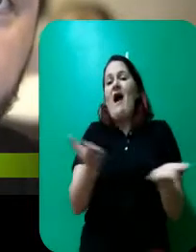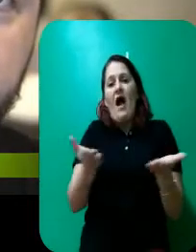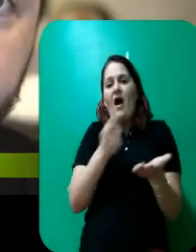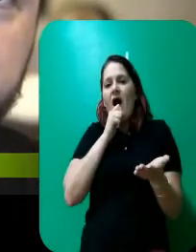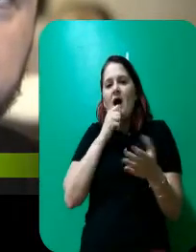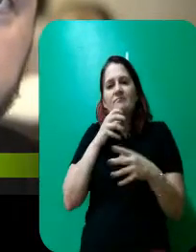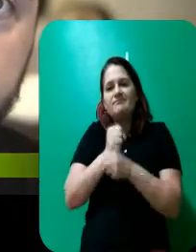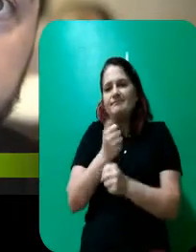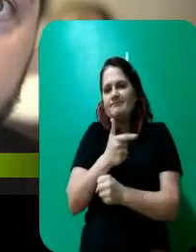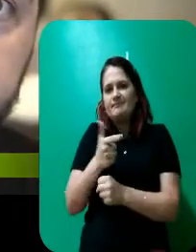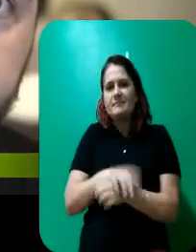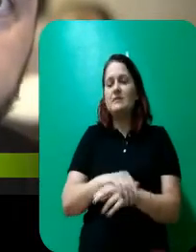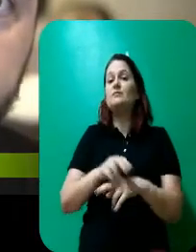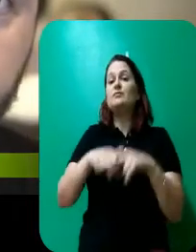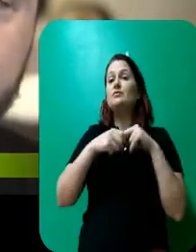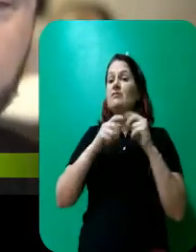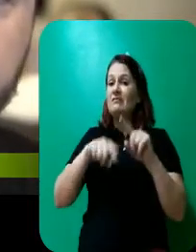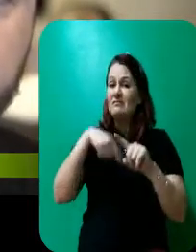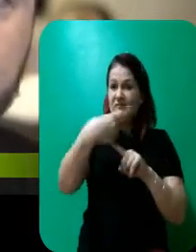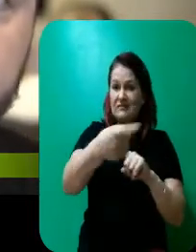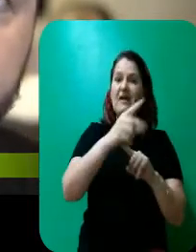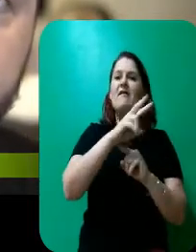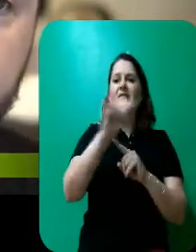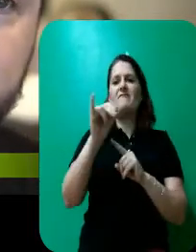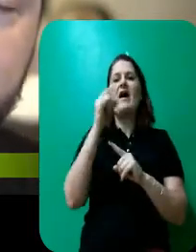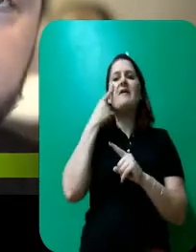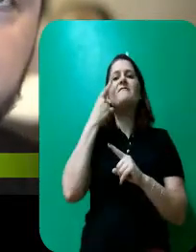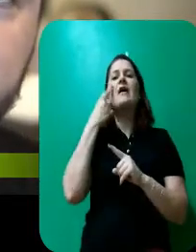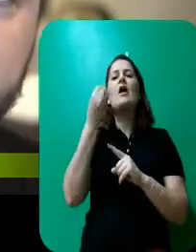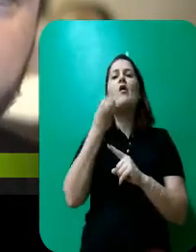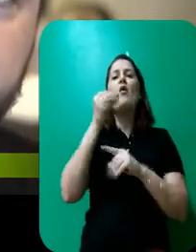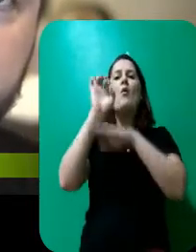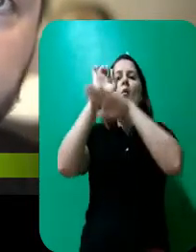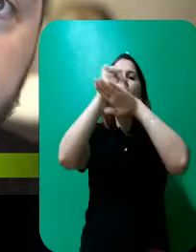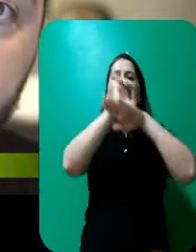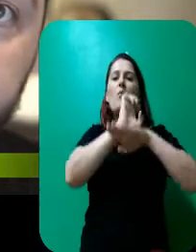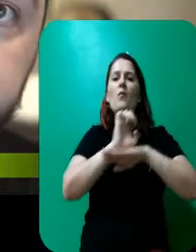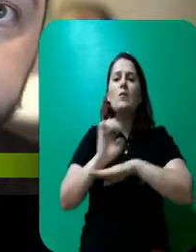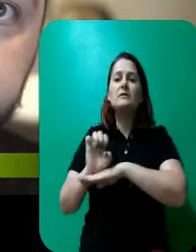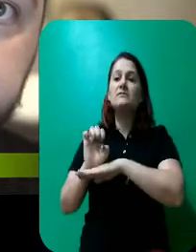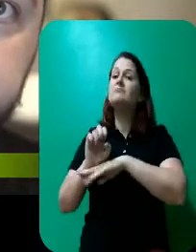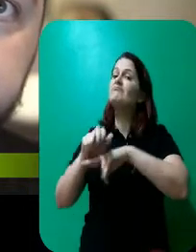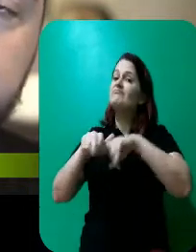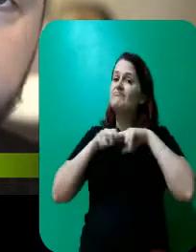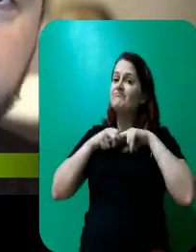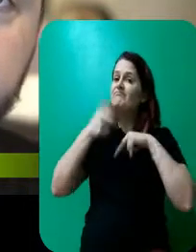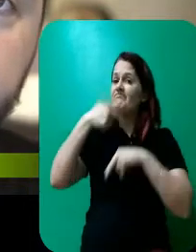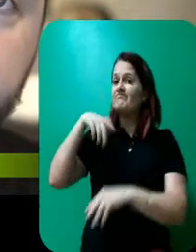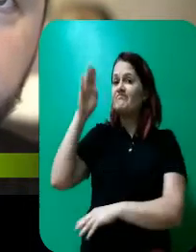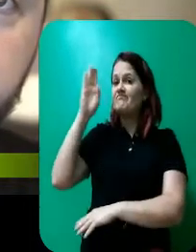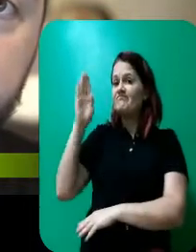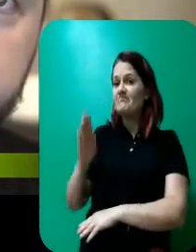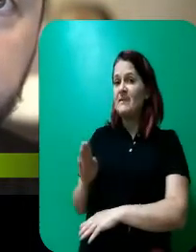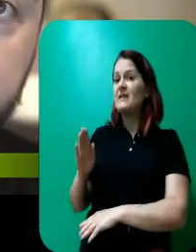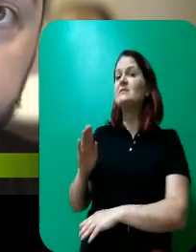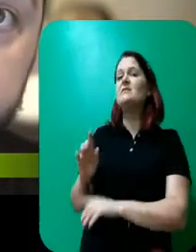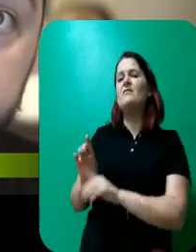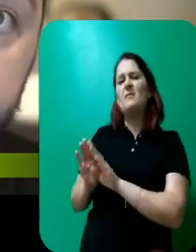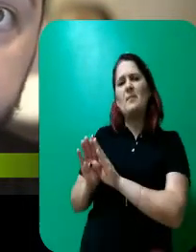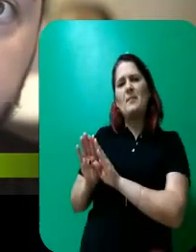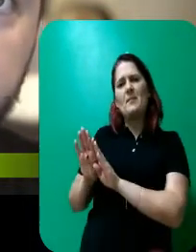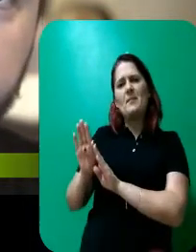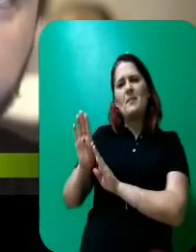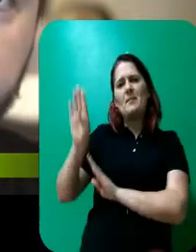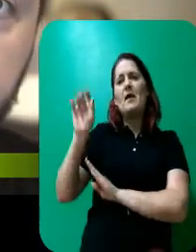da estimativa desse surto por lá. Então o Brasil promete crescer numa taxa mais rápida do que a Itália. Isso quer dizer que a gente pode esperar aqui no